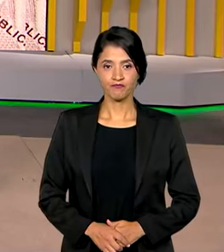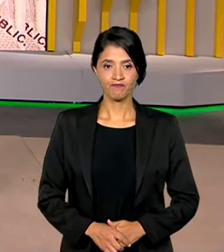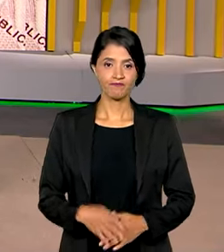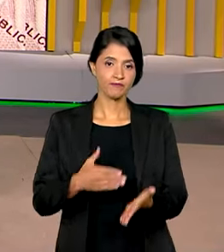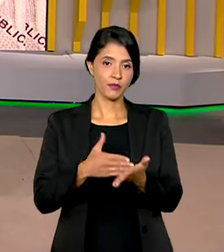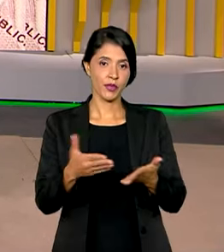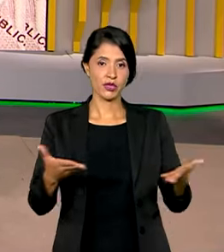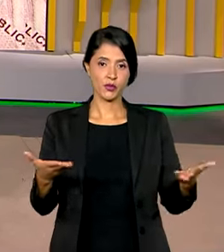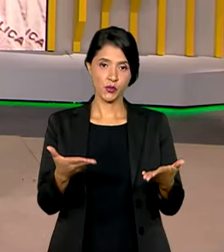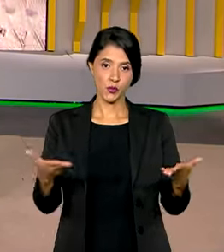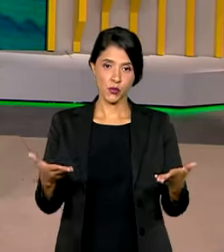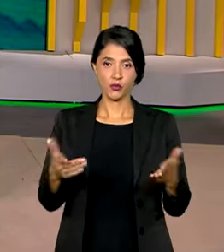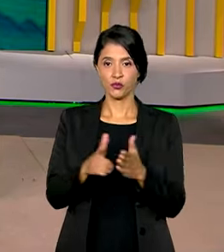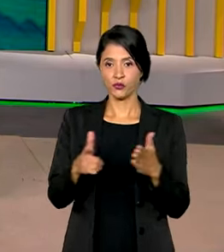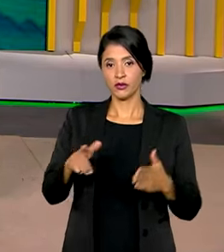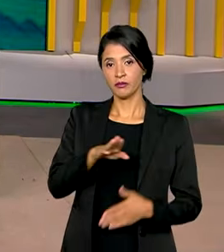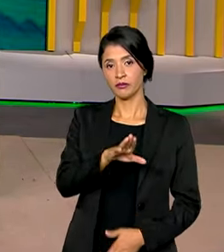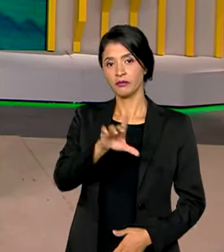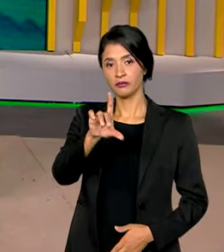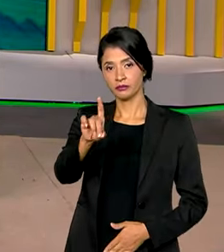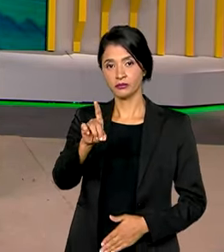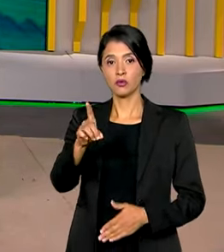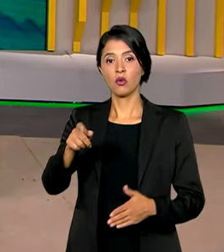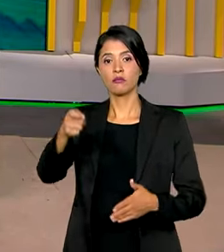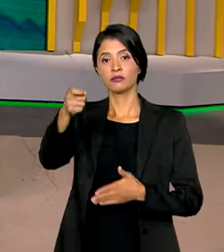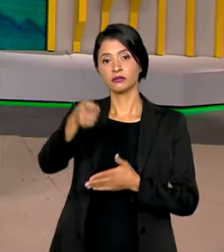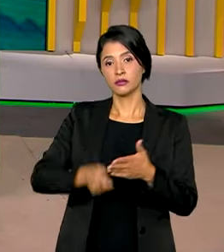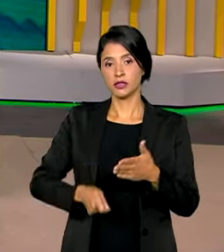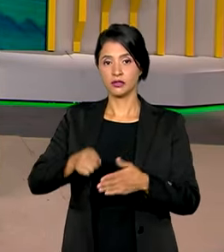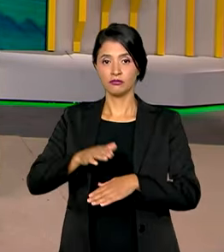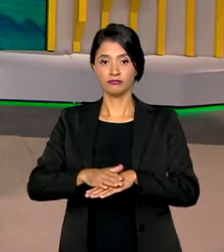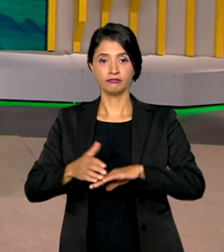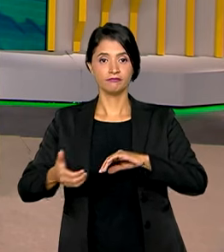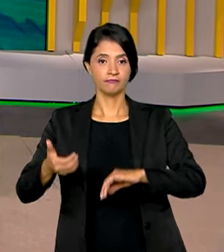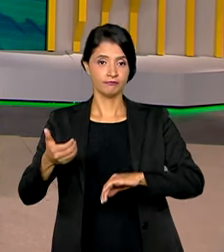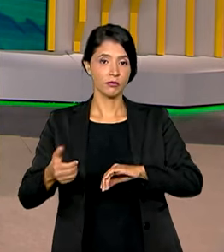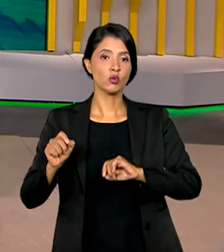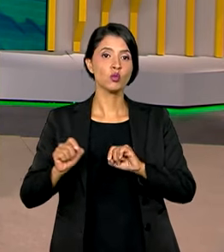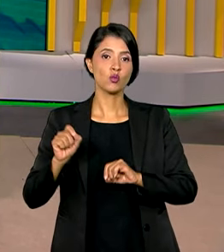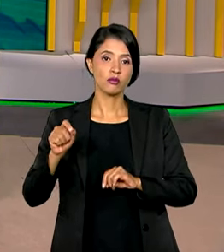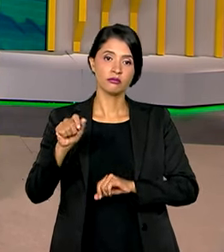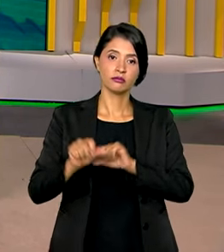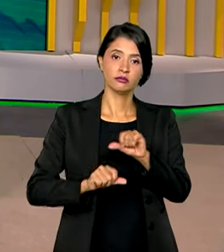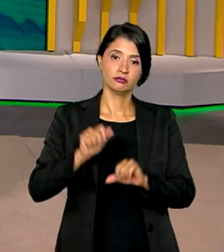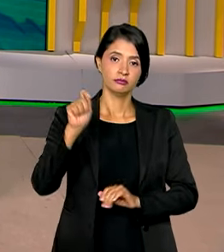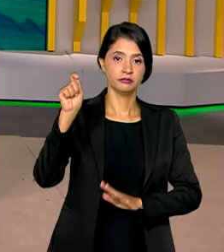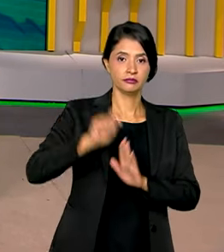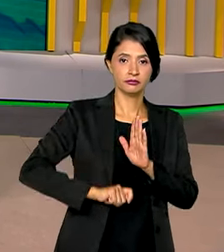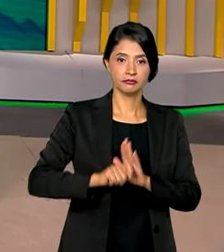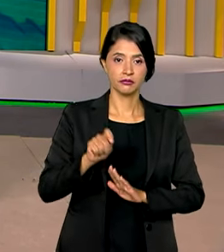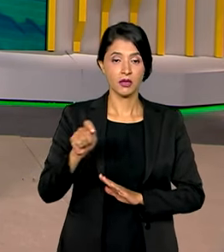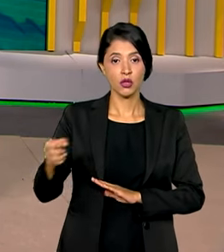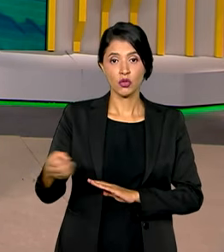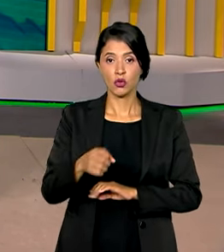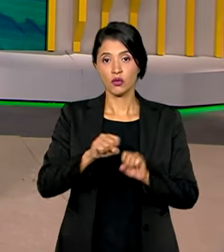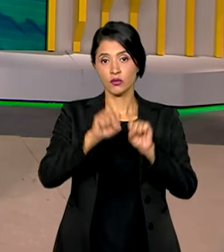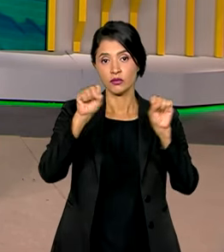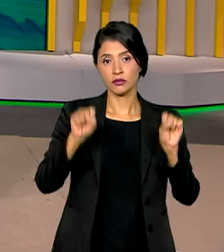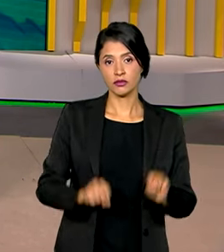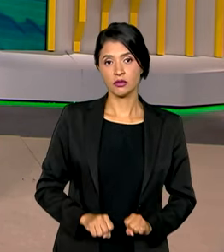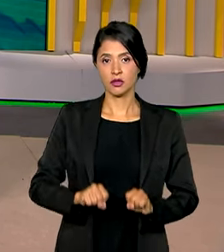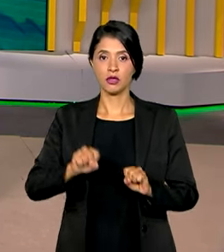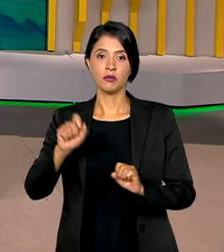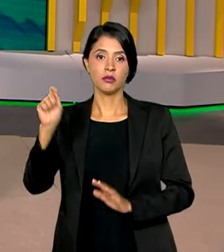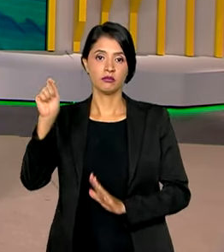E nós começamos esta edição do Brasil em Dia com a promulgação pelo Congresso Nacional da reforma tributária. O novo sistema